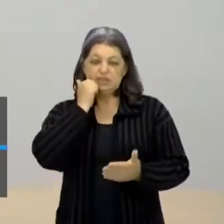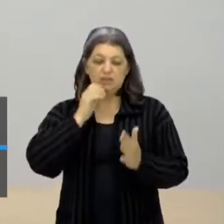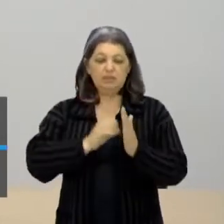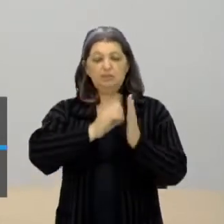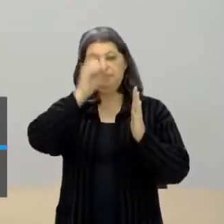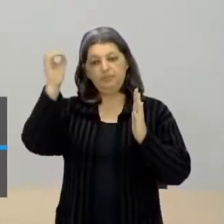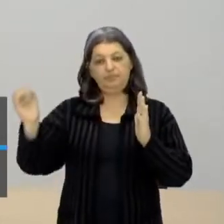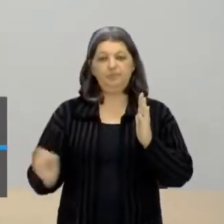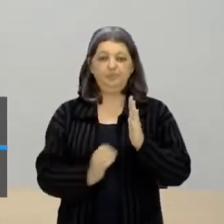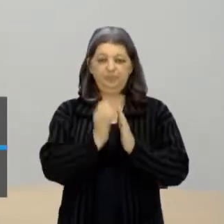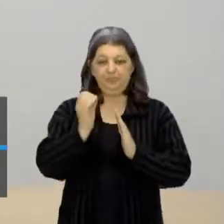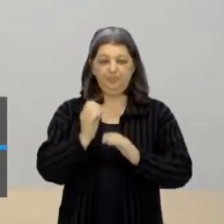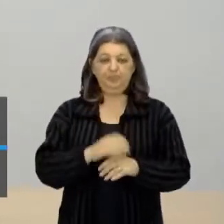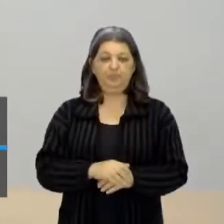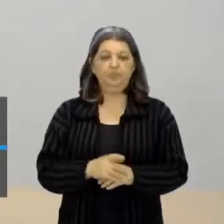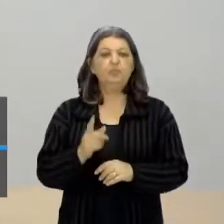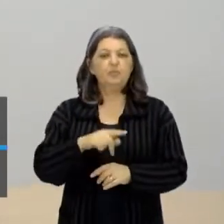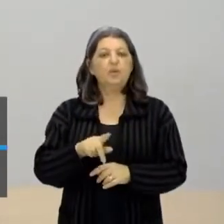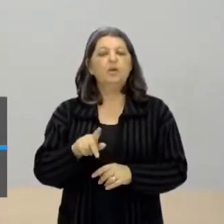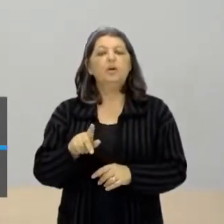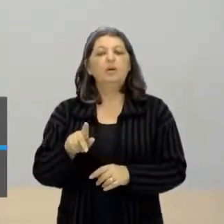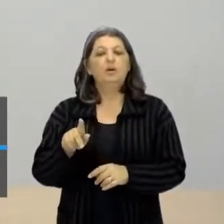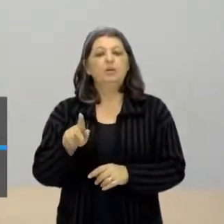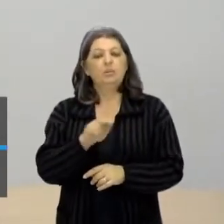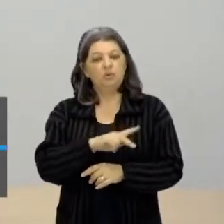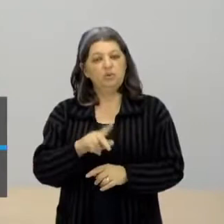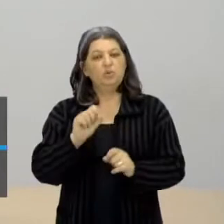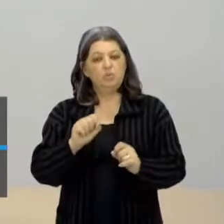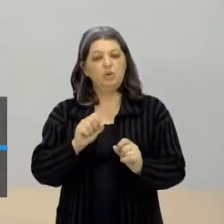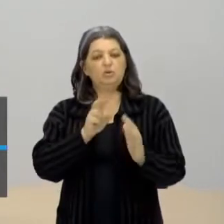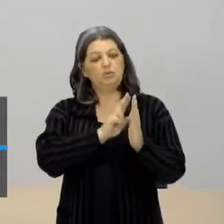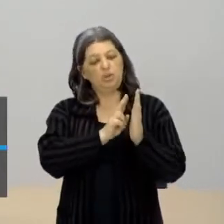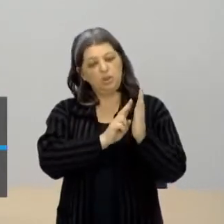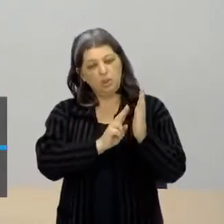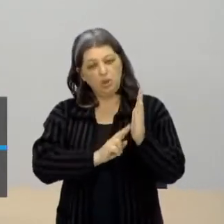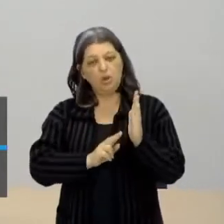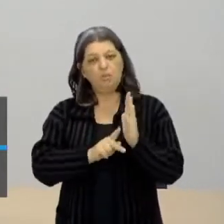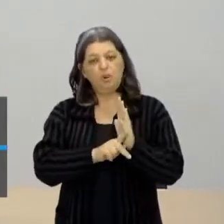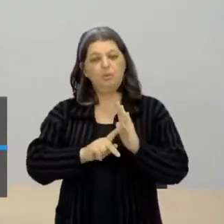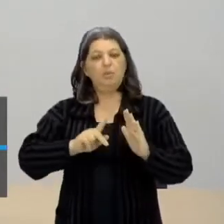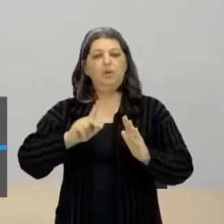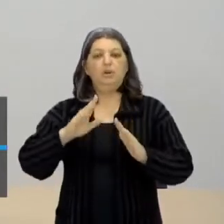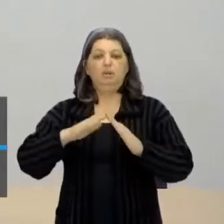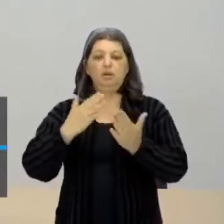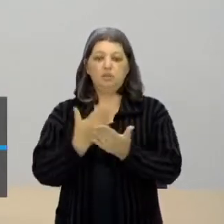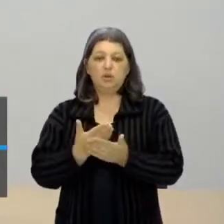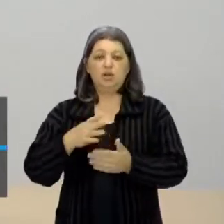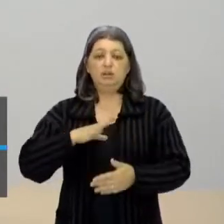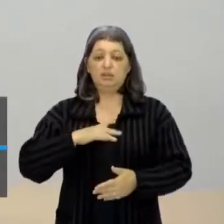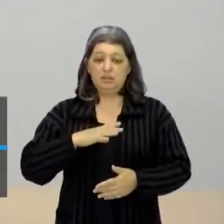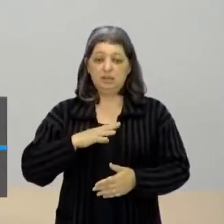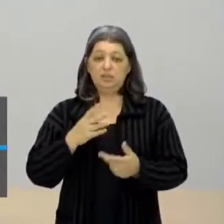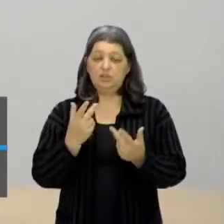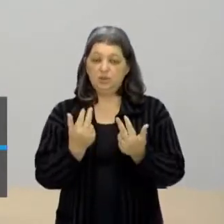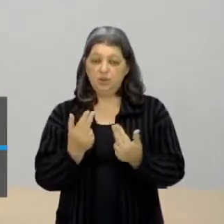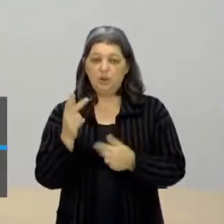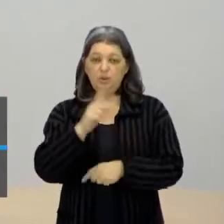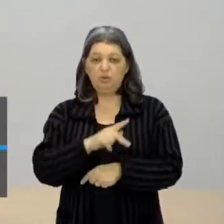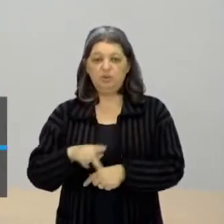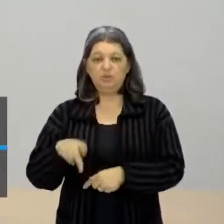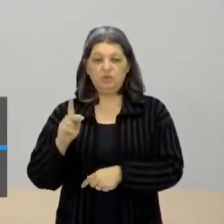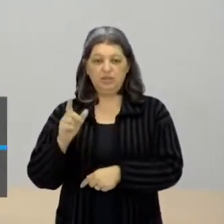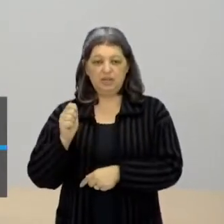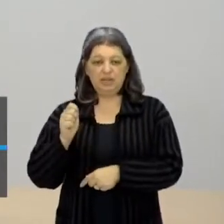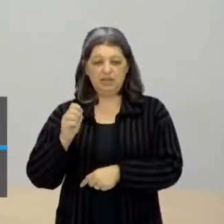Então, você, professor, né, pega lá o nomezinho do seu aluno, da escola, da cidade, ó, faça como aqui a professora Kátia, que é lá da